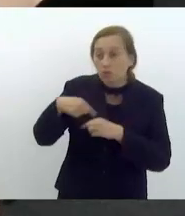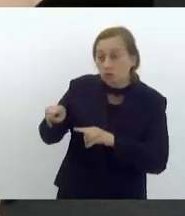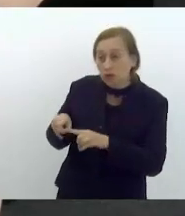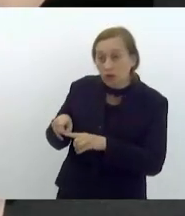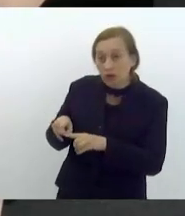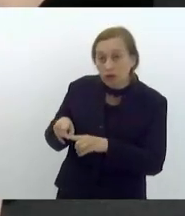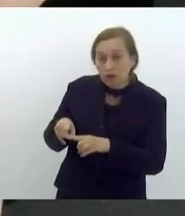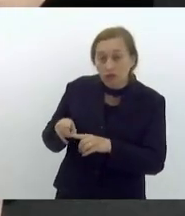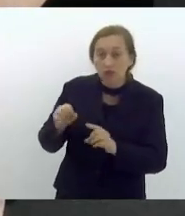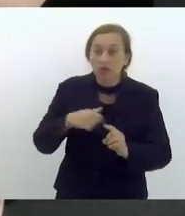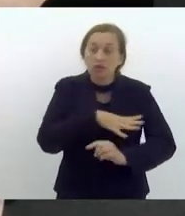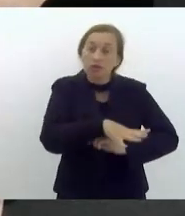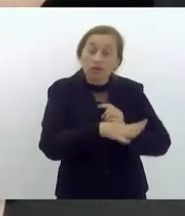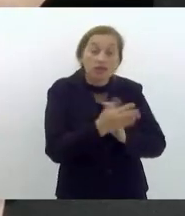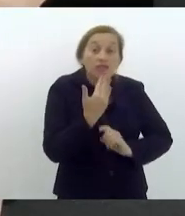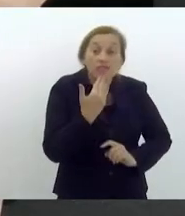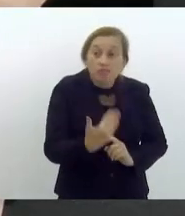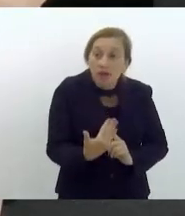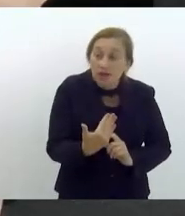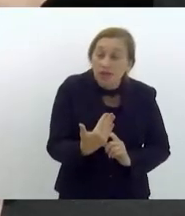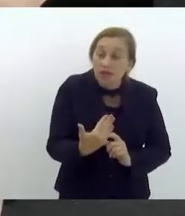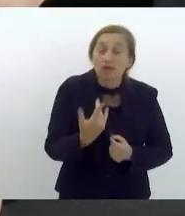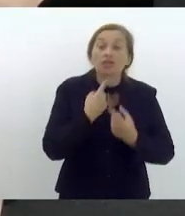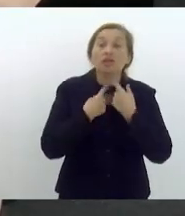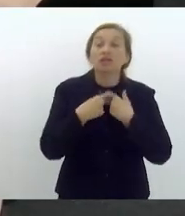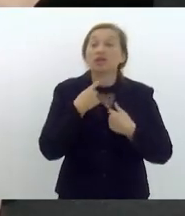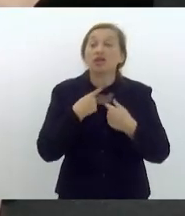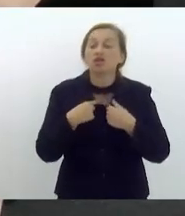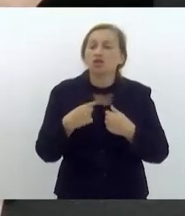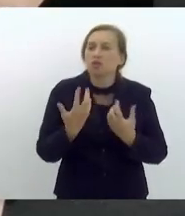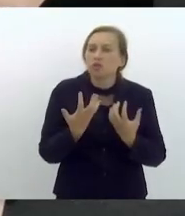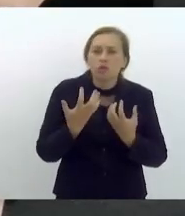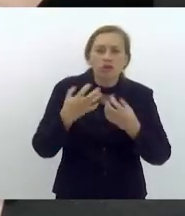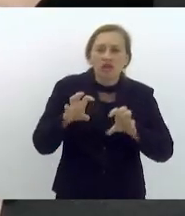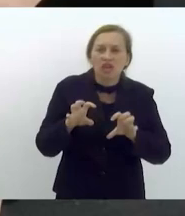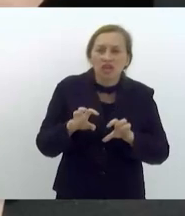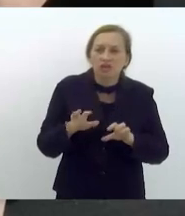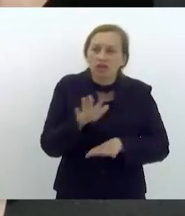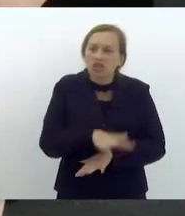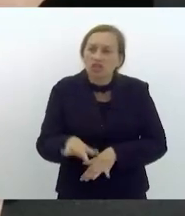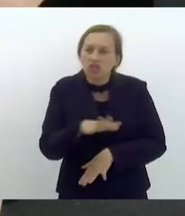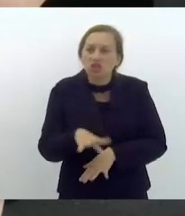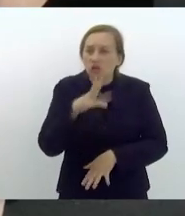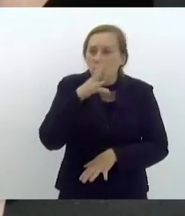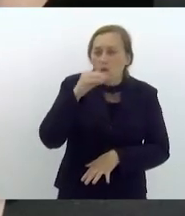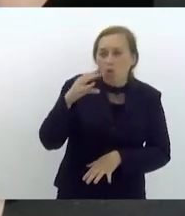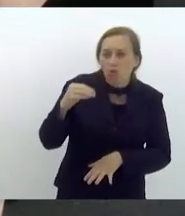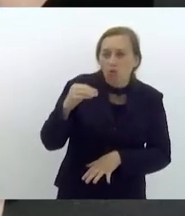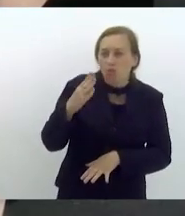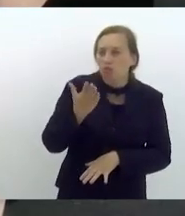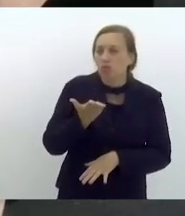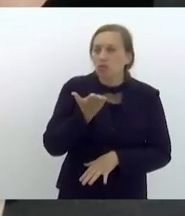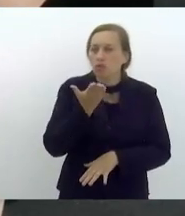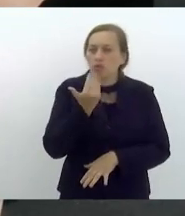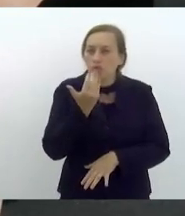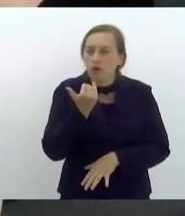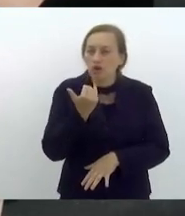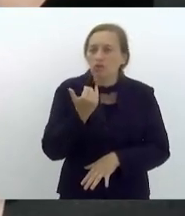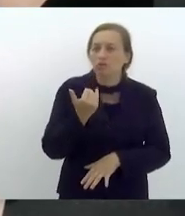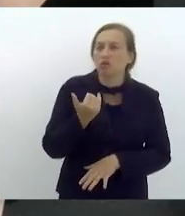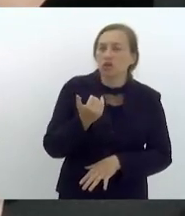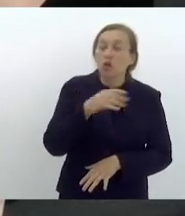sociedade Solicito que a sociedade deseja nós não queremos as nossas crianças comendo besteira sendo envenenadas